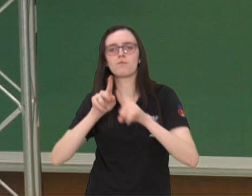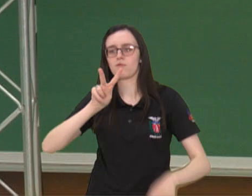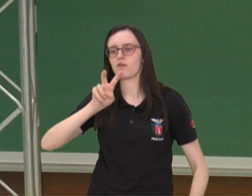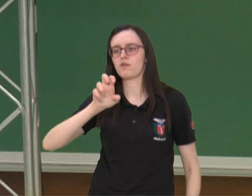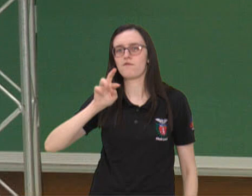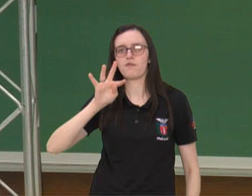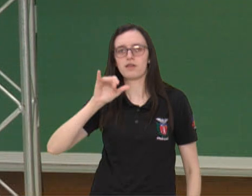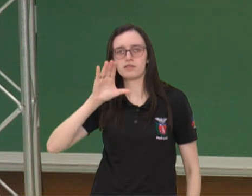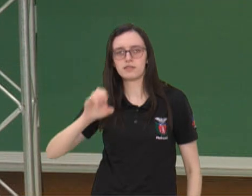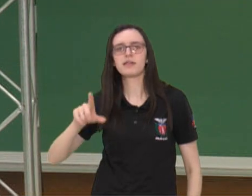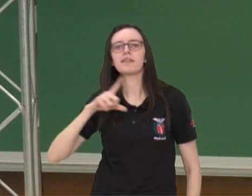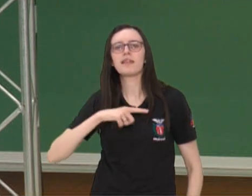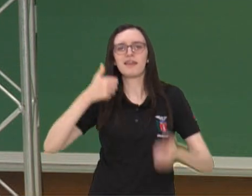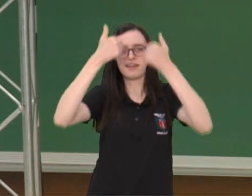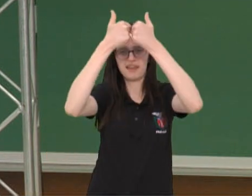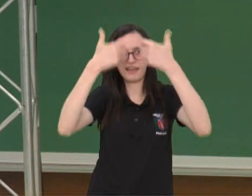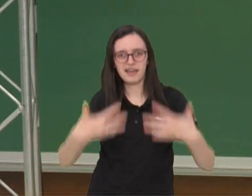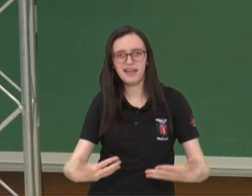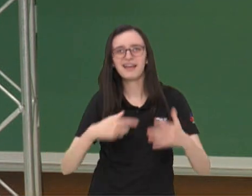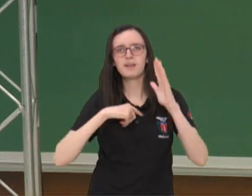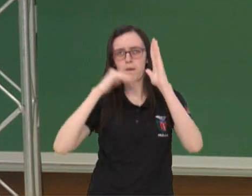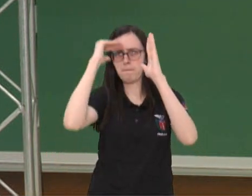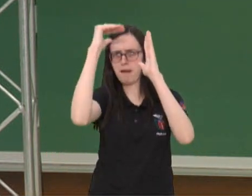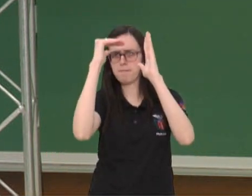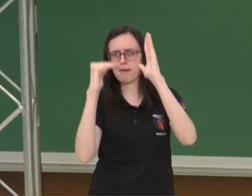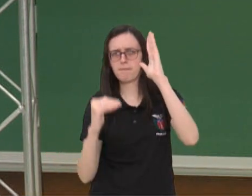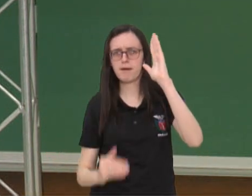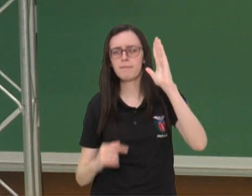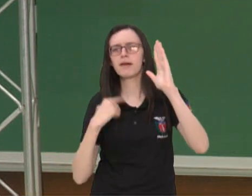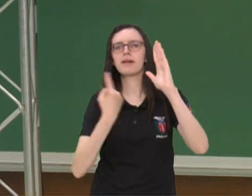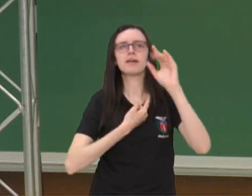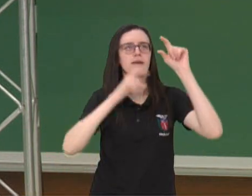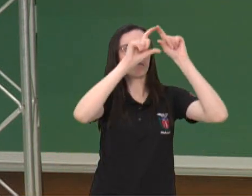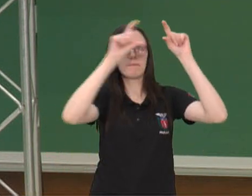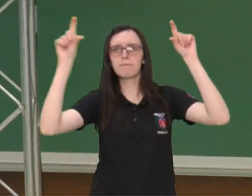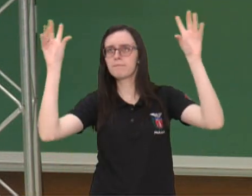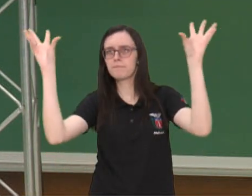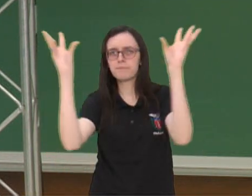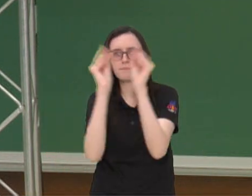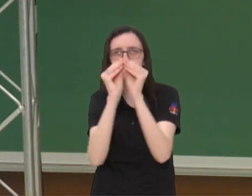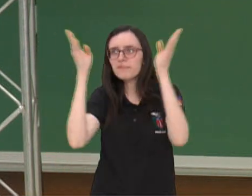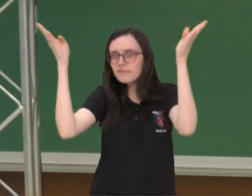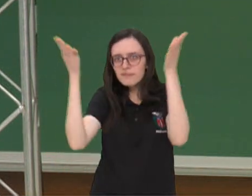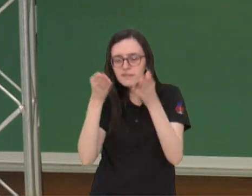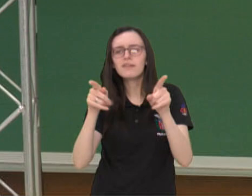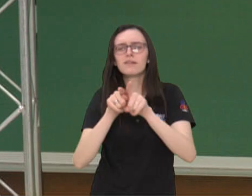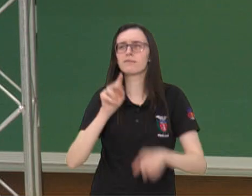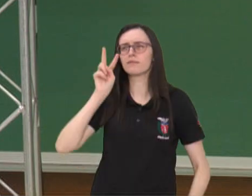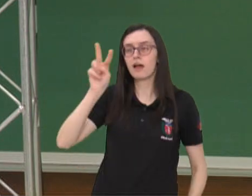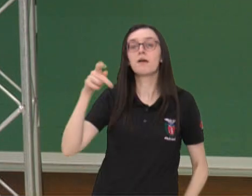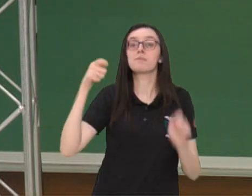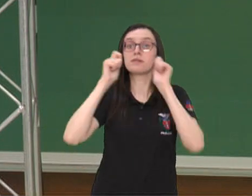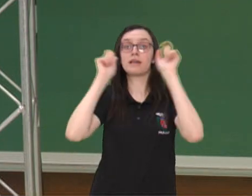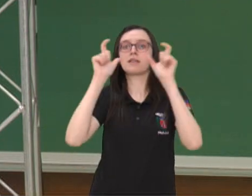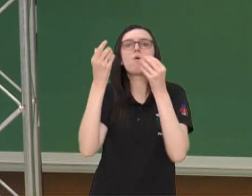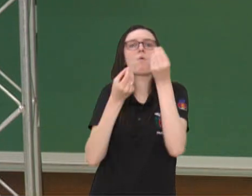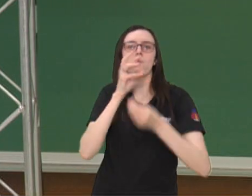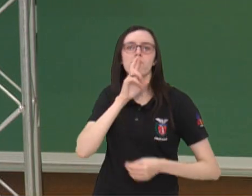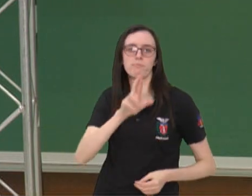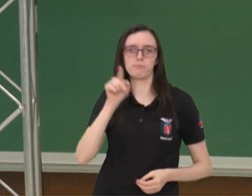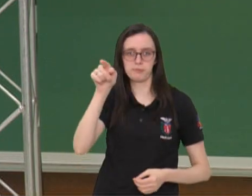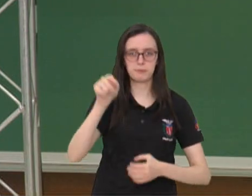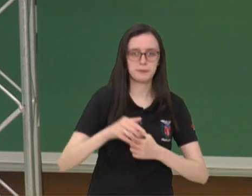forma fatorada, são várias situações que a gente tem que ficar ligado para que ler o exercício saber como